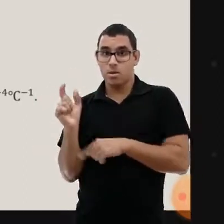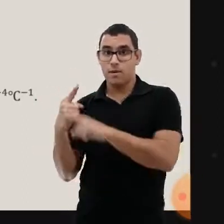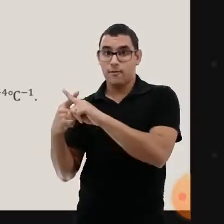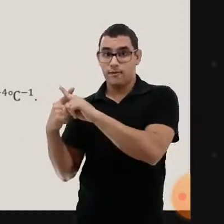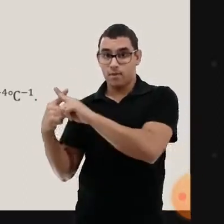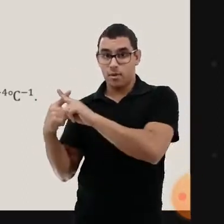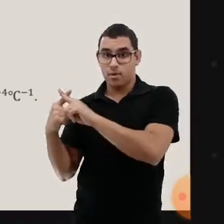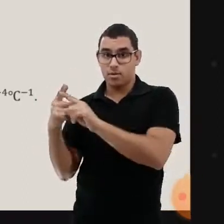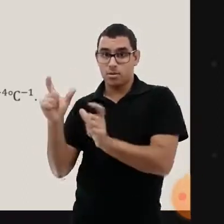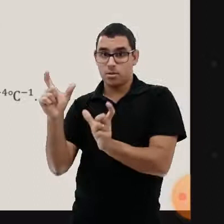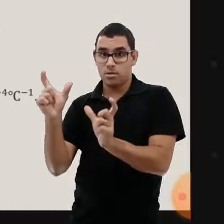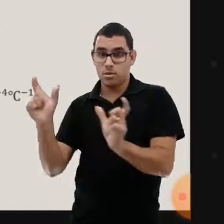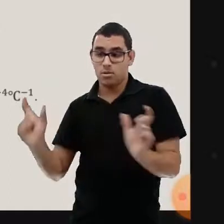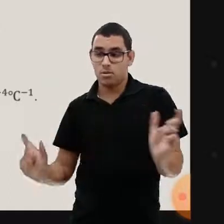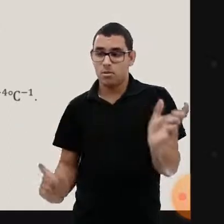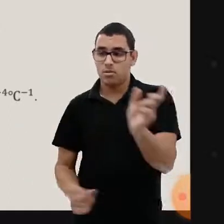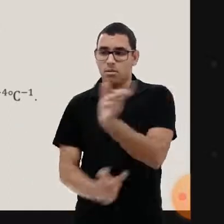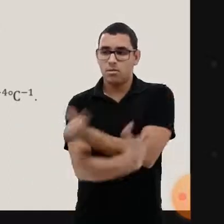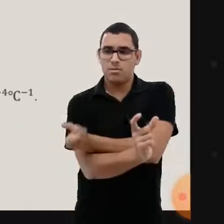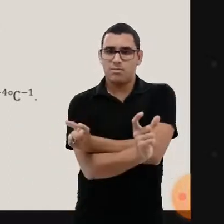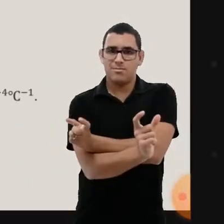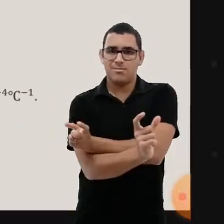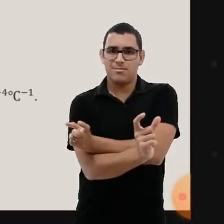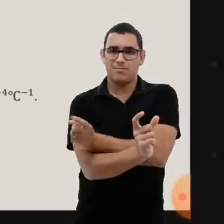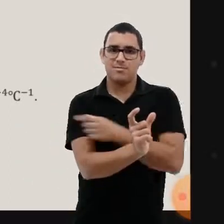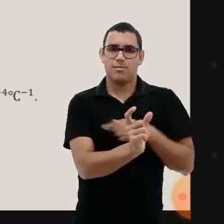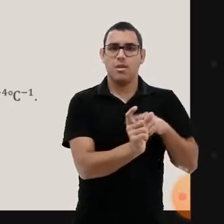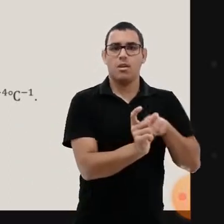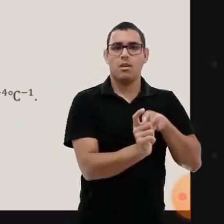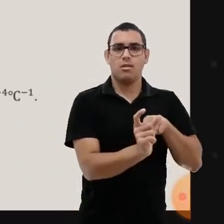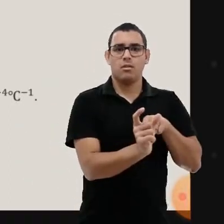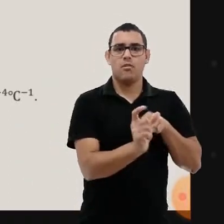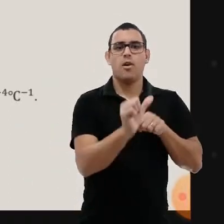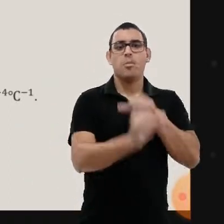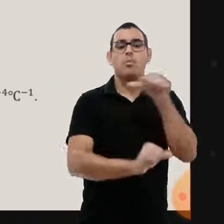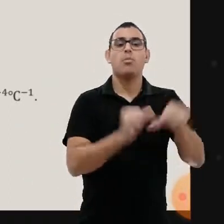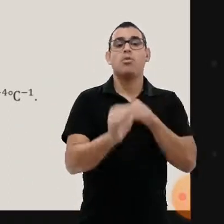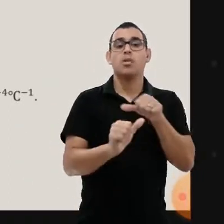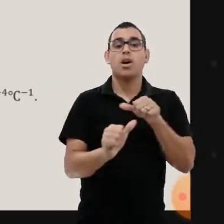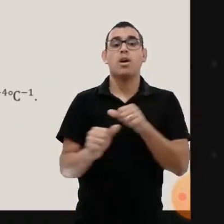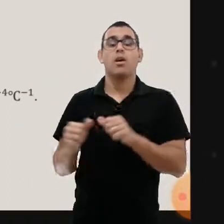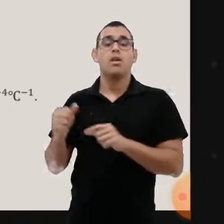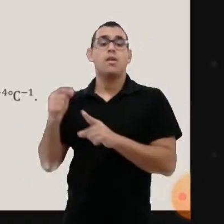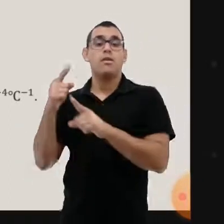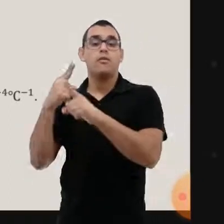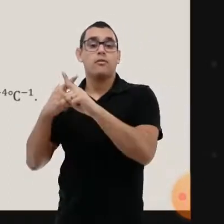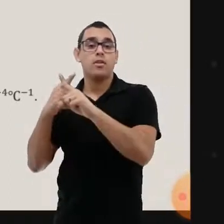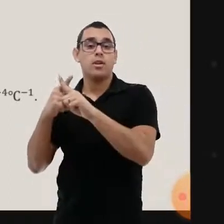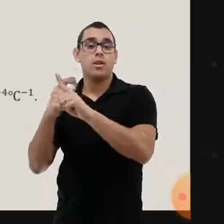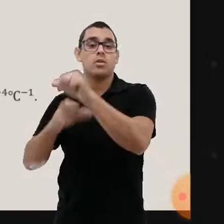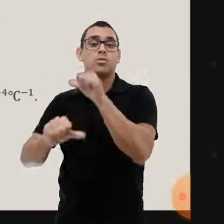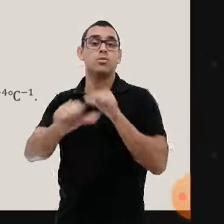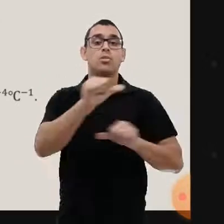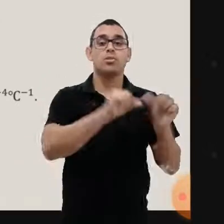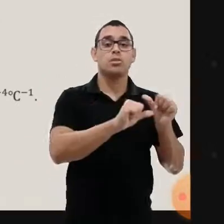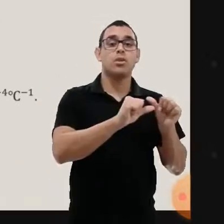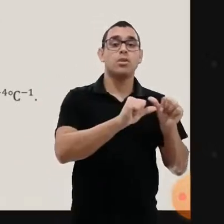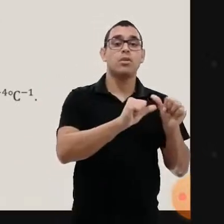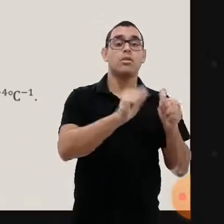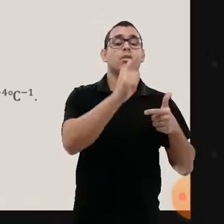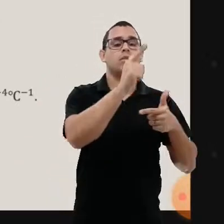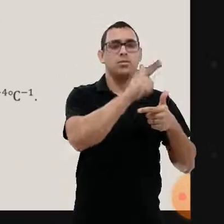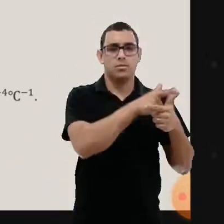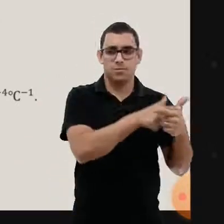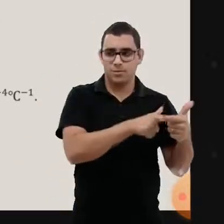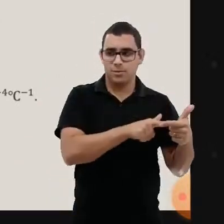volumétrica aparente está multiplicando 12.000, ou seja, ele multiplica 100, multiplica